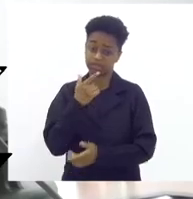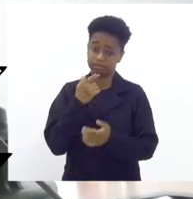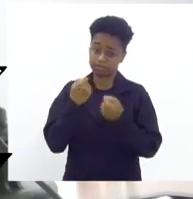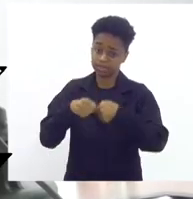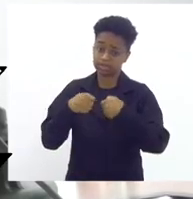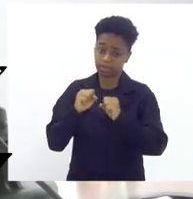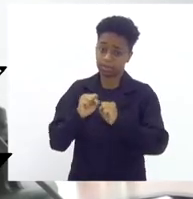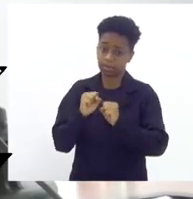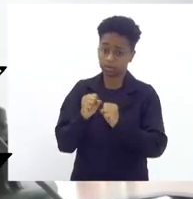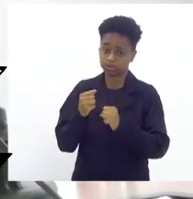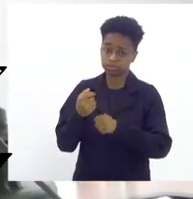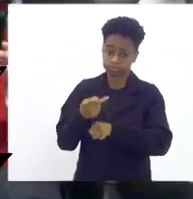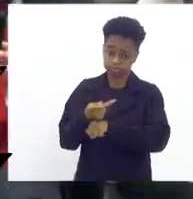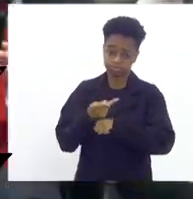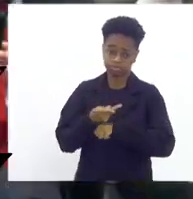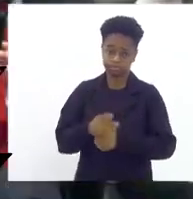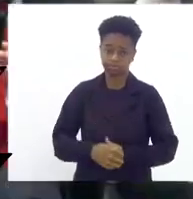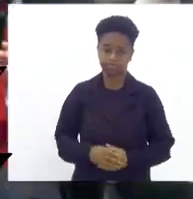ordem